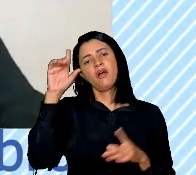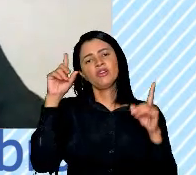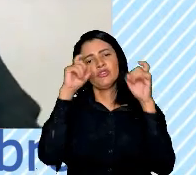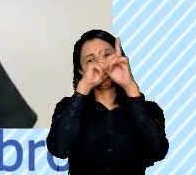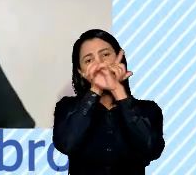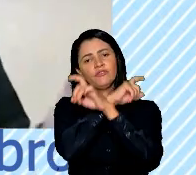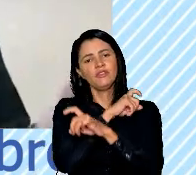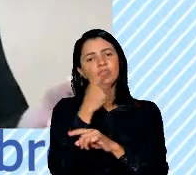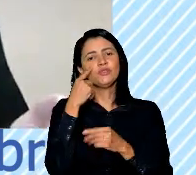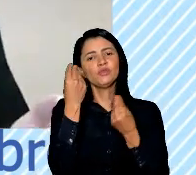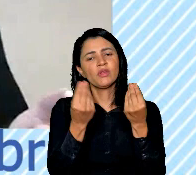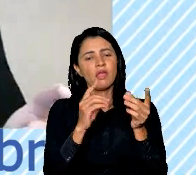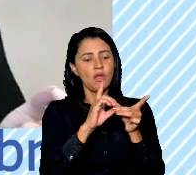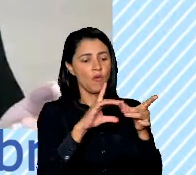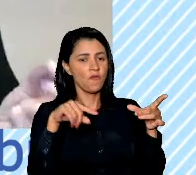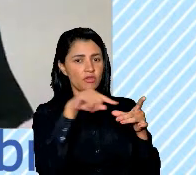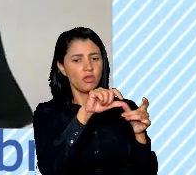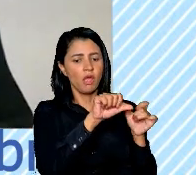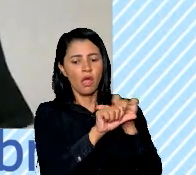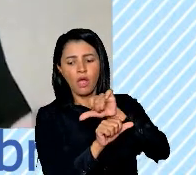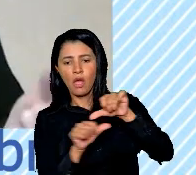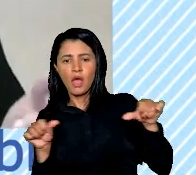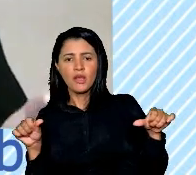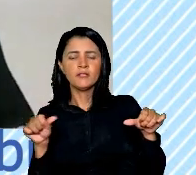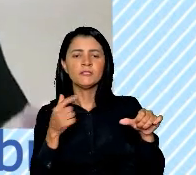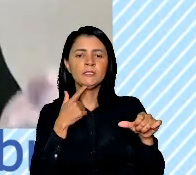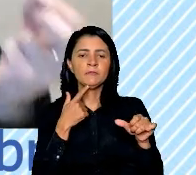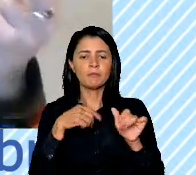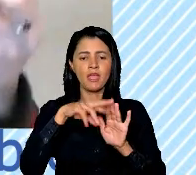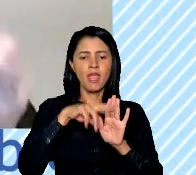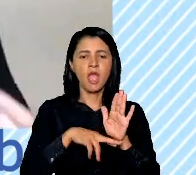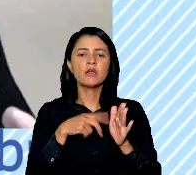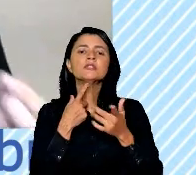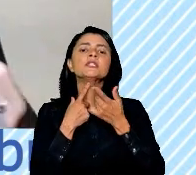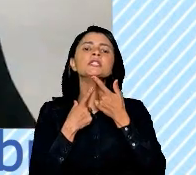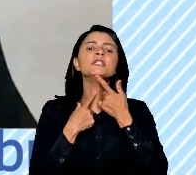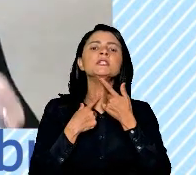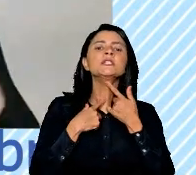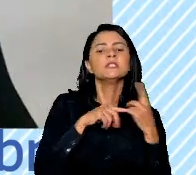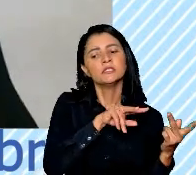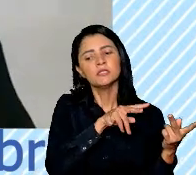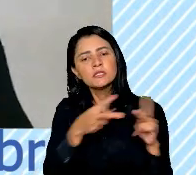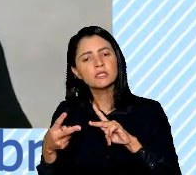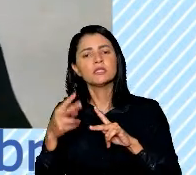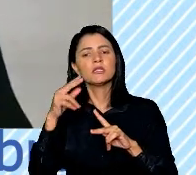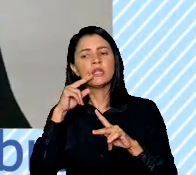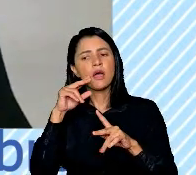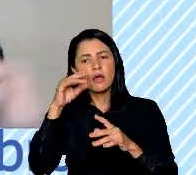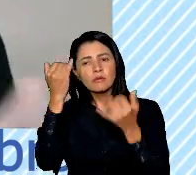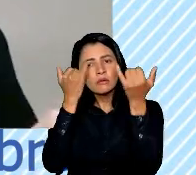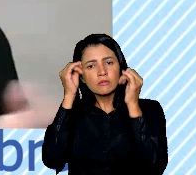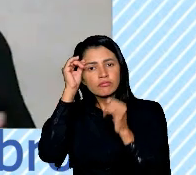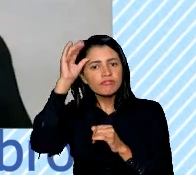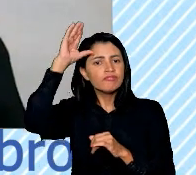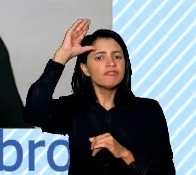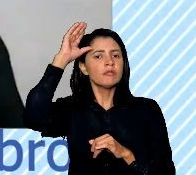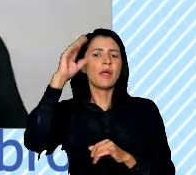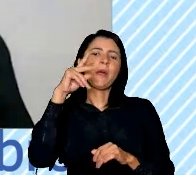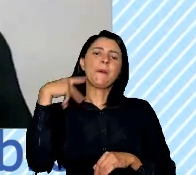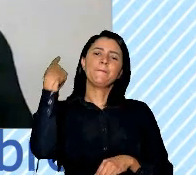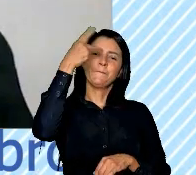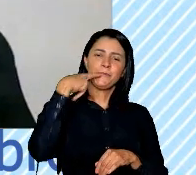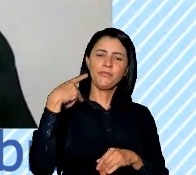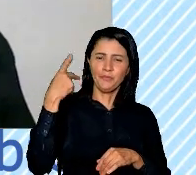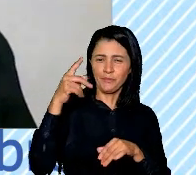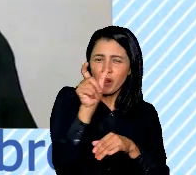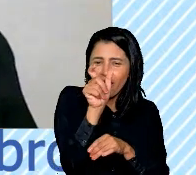a democracia, que é esse regime do desejo, na formação política no sentido mais profundo da palavra que foi dito